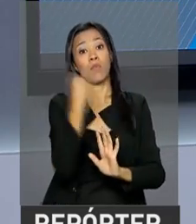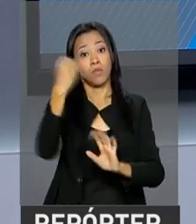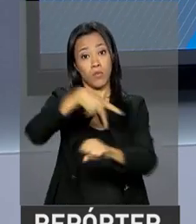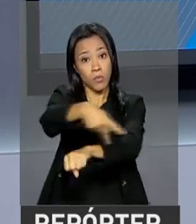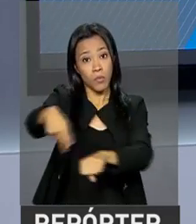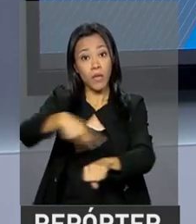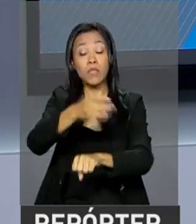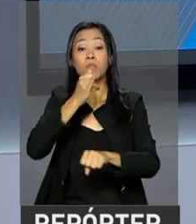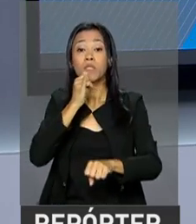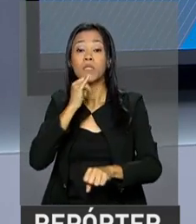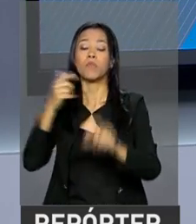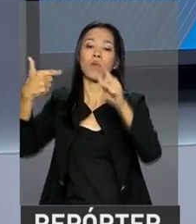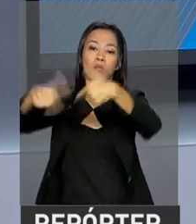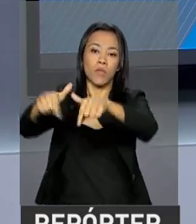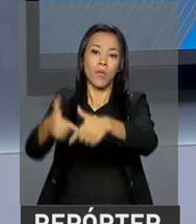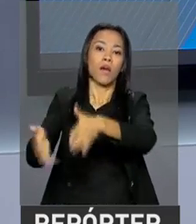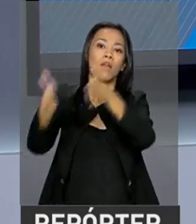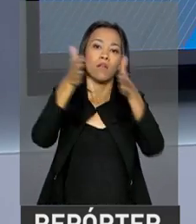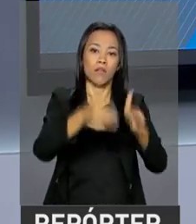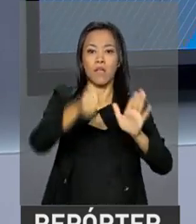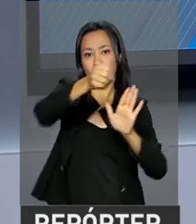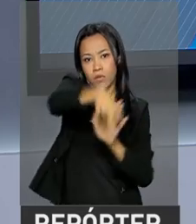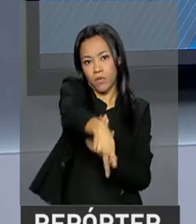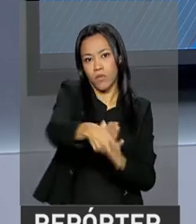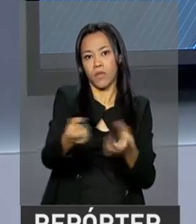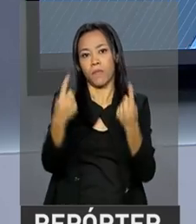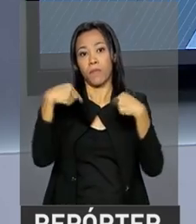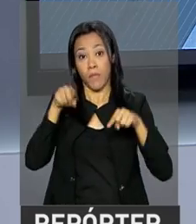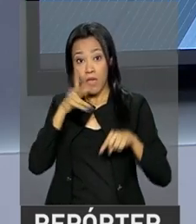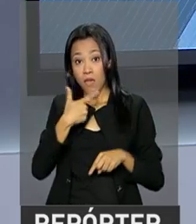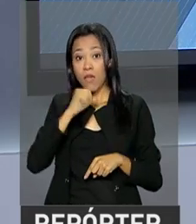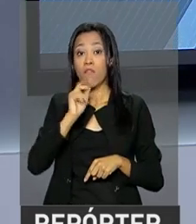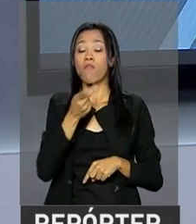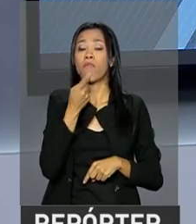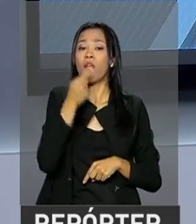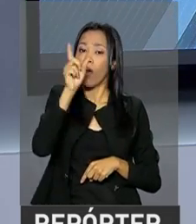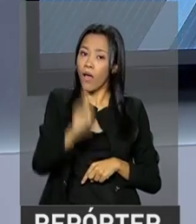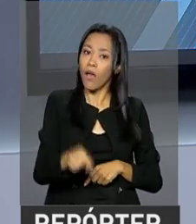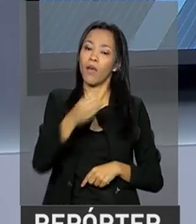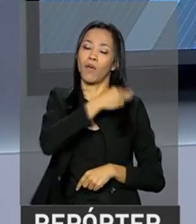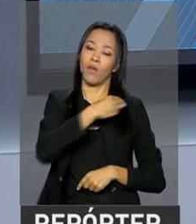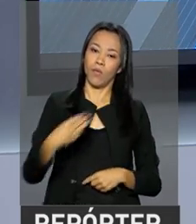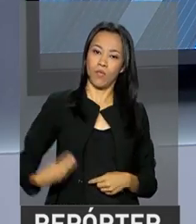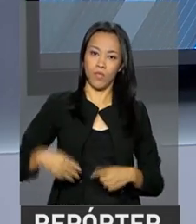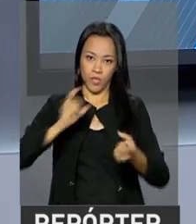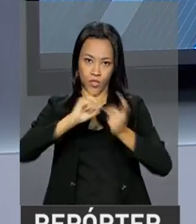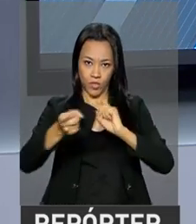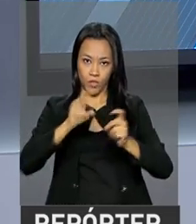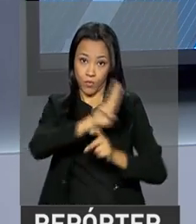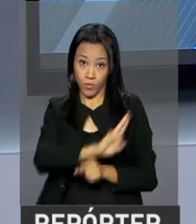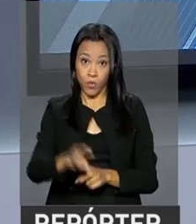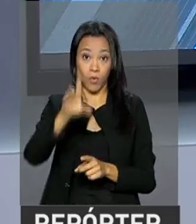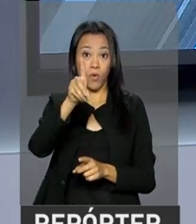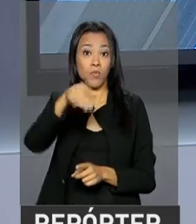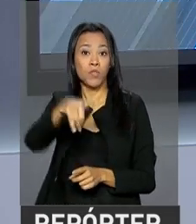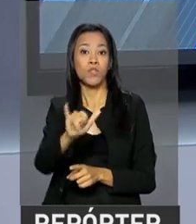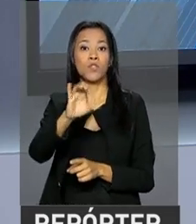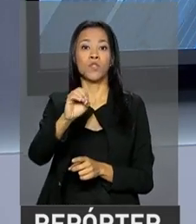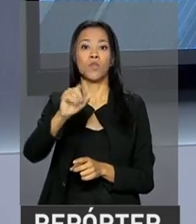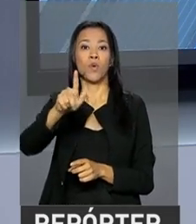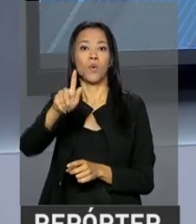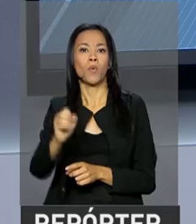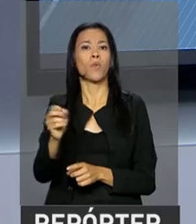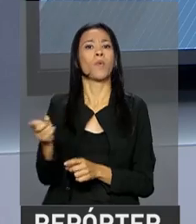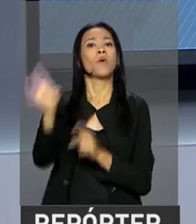previdenciária e a trabalhista a afirmação é do ministro do planejamento Diogo Oliveira ele e o Ministro das